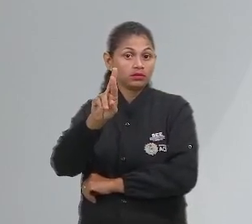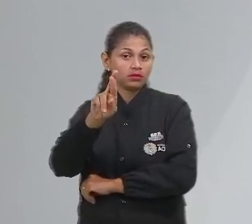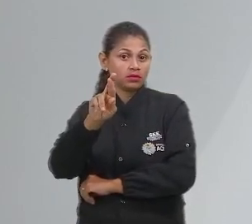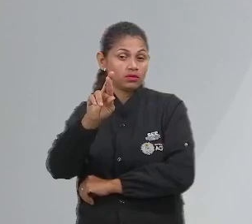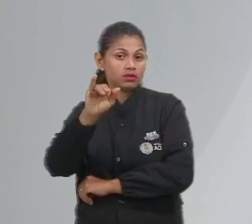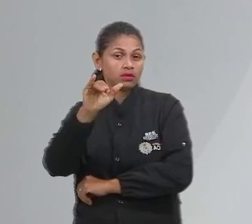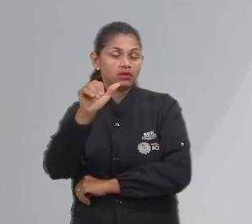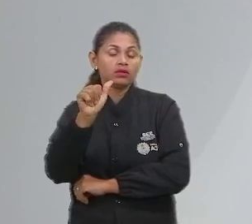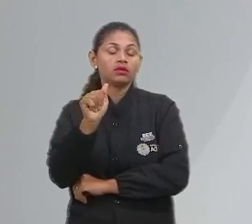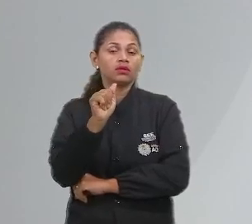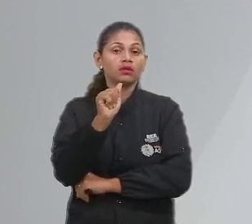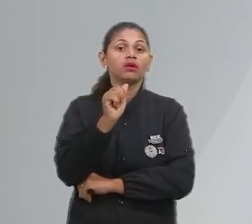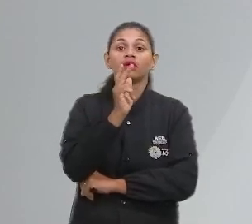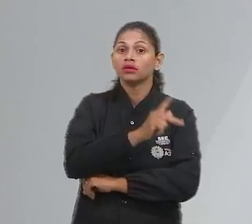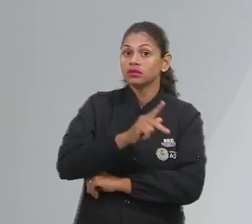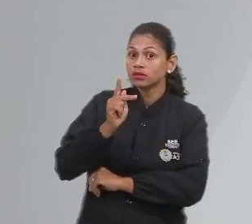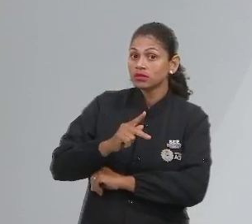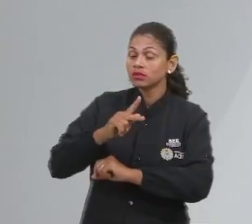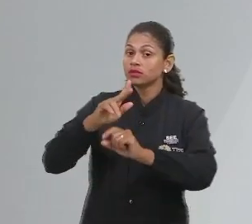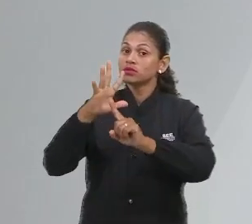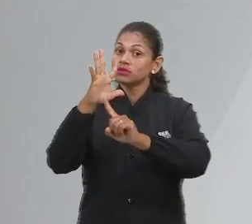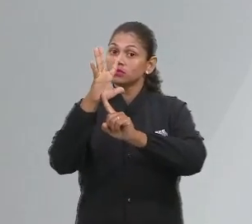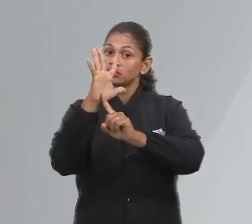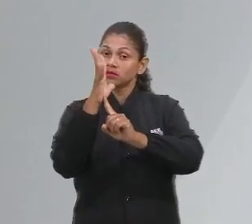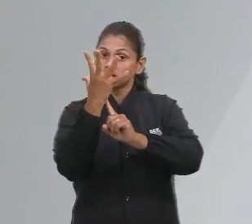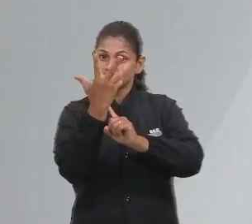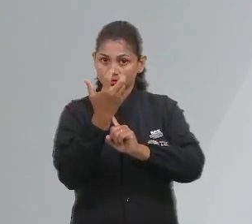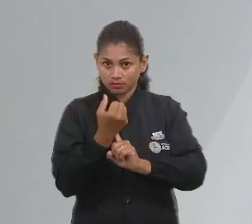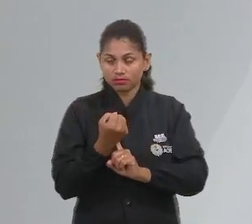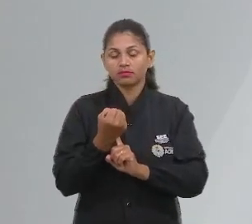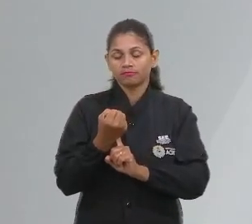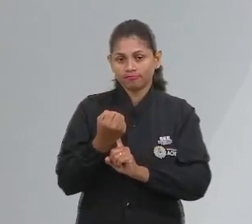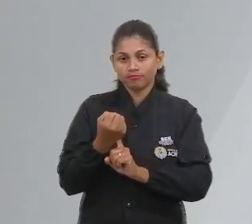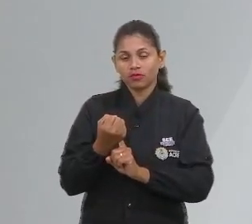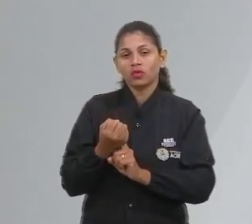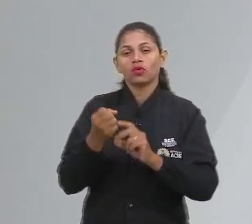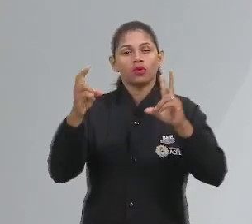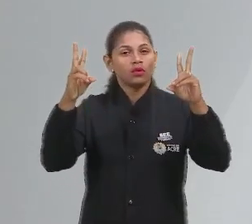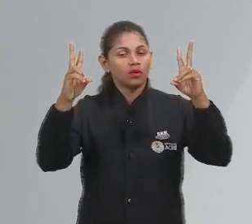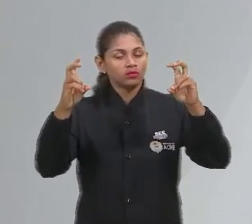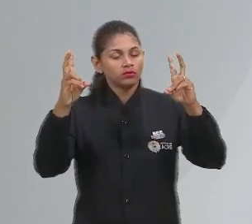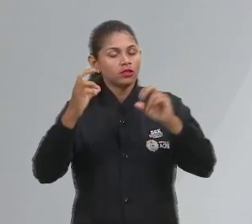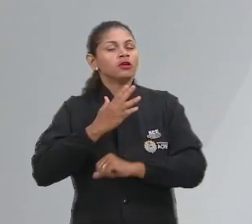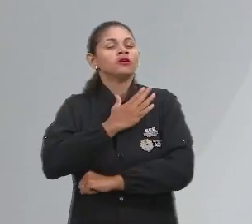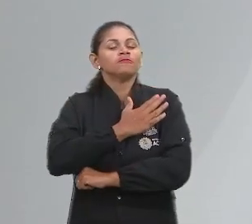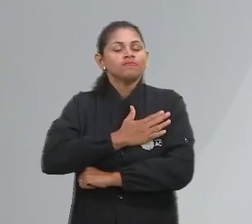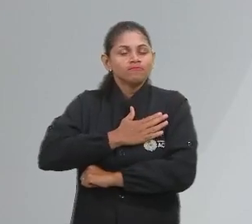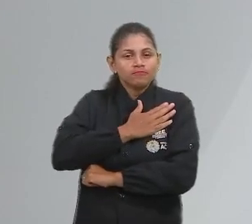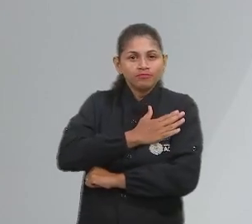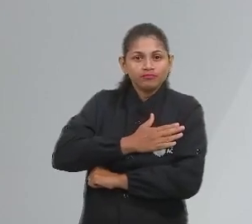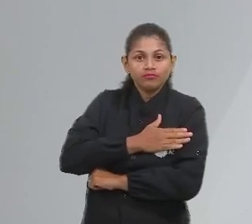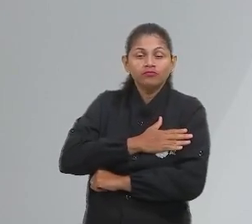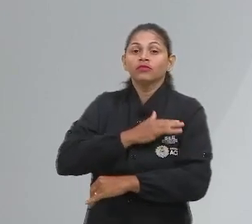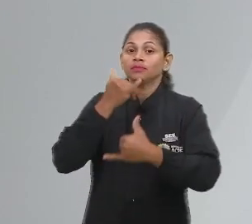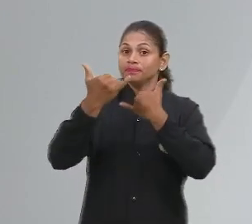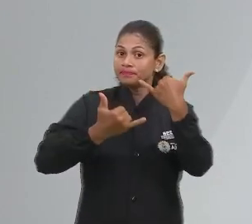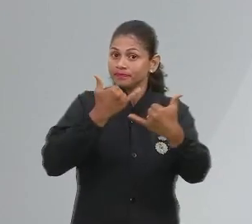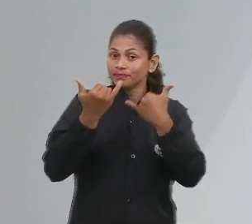Hoje nós vamos falar sobre um conteúdo que eu particularmente gosto muito, que é o jogo